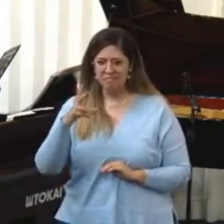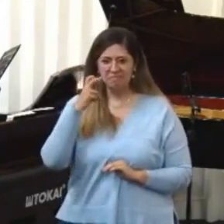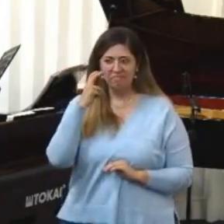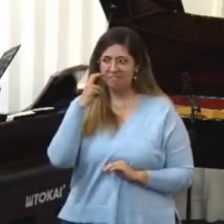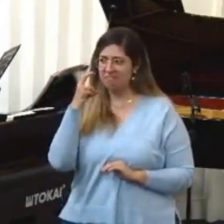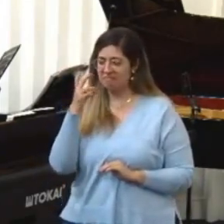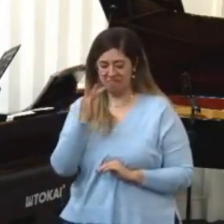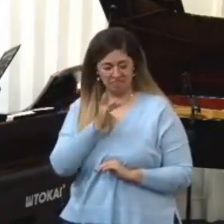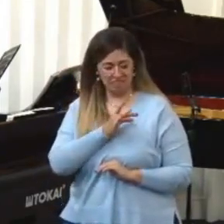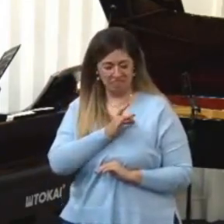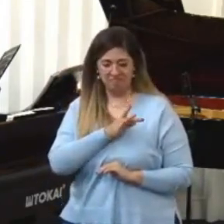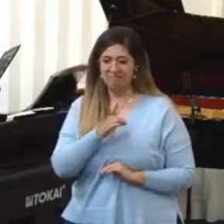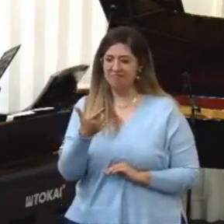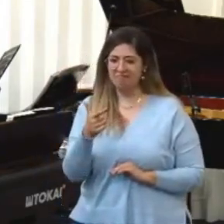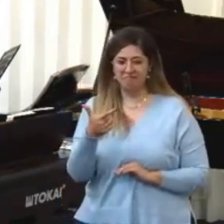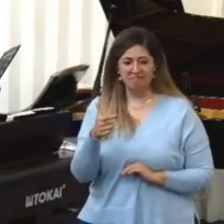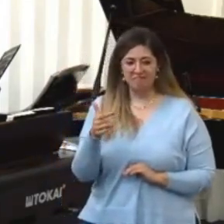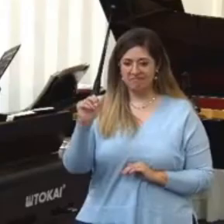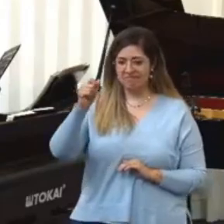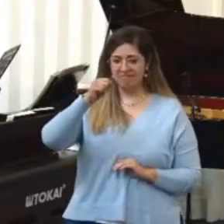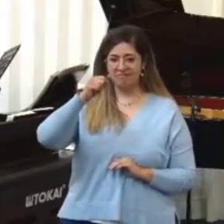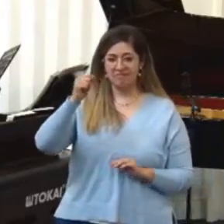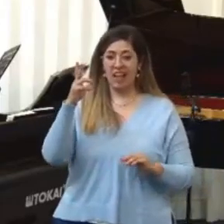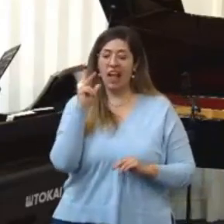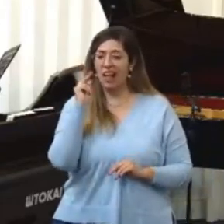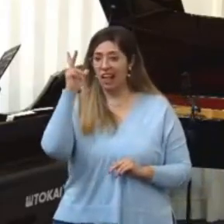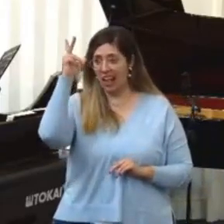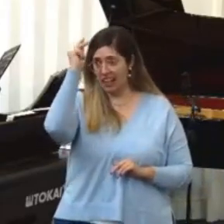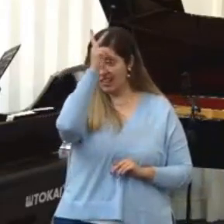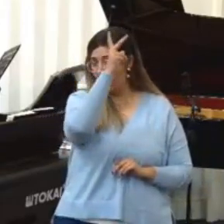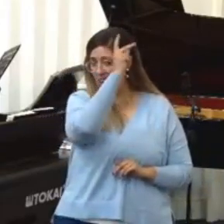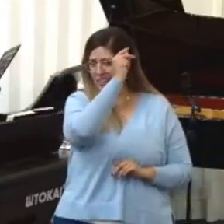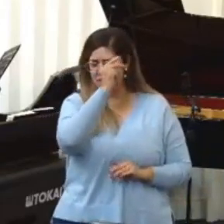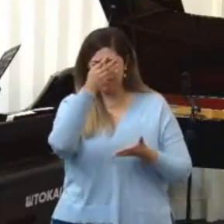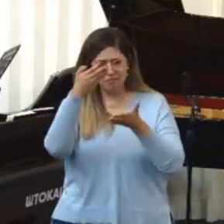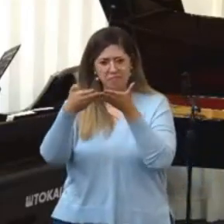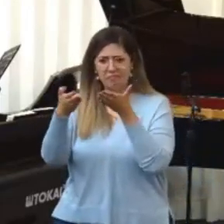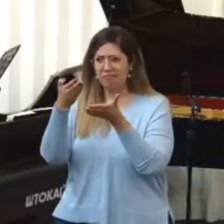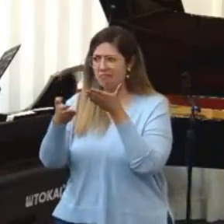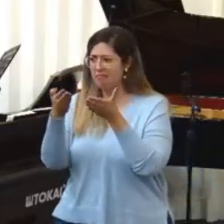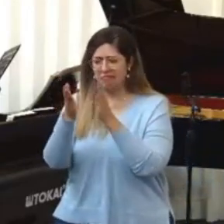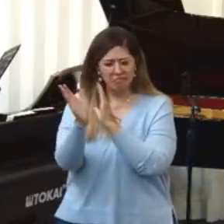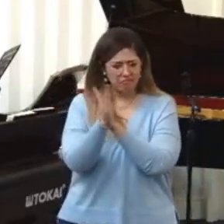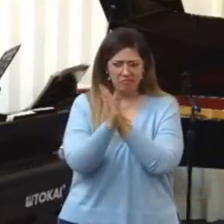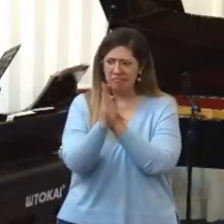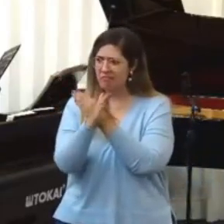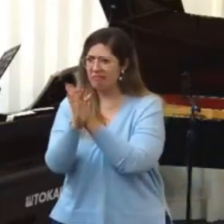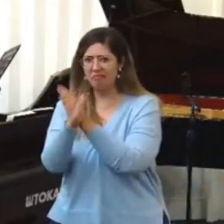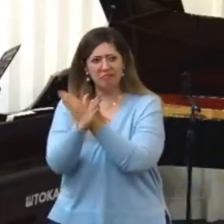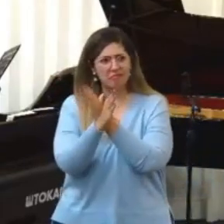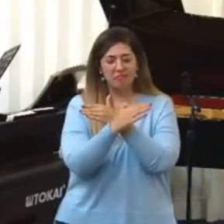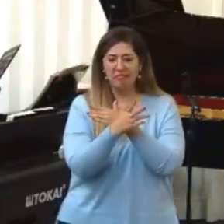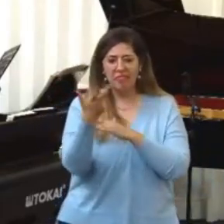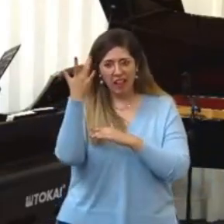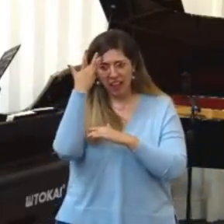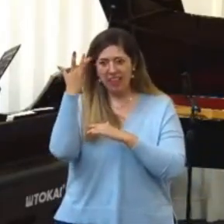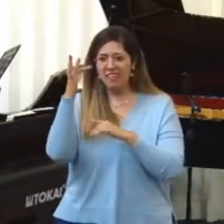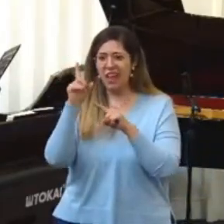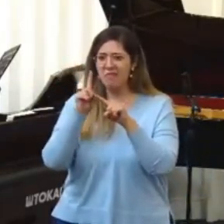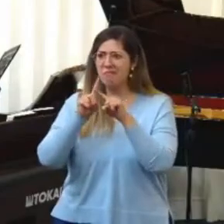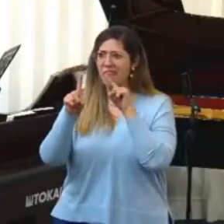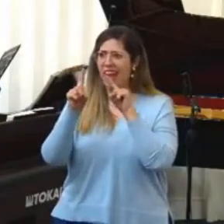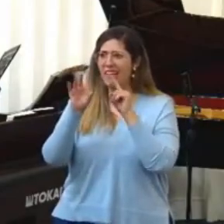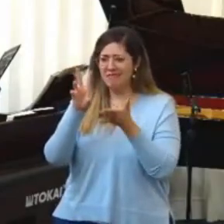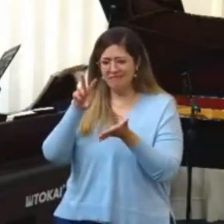ser adolescentes perdidos, sem direção, gente que não sabe o que é, não sabe o que vai fazer, não sabe para onde vai. Eles não vão ser